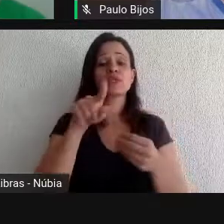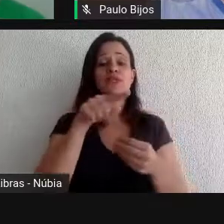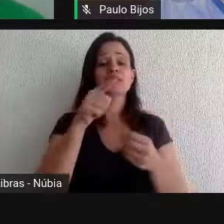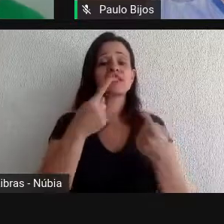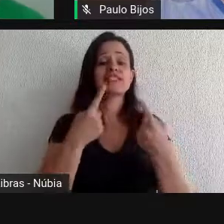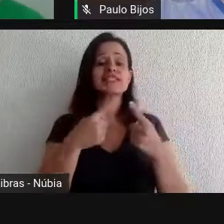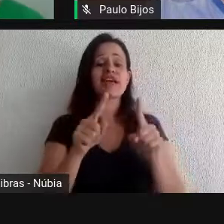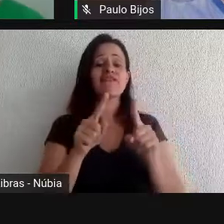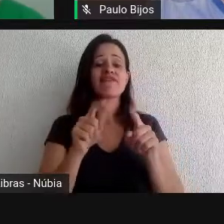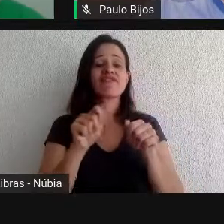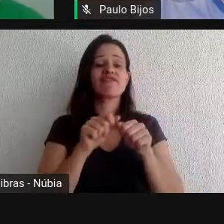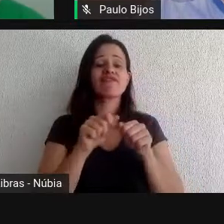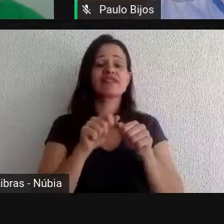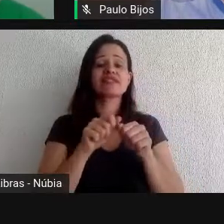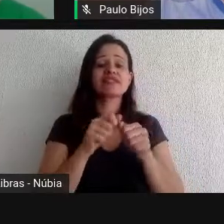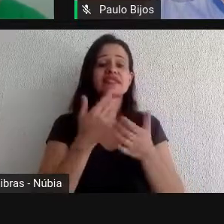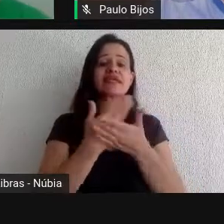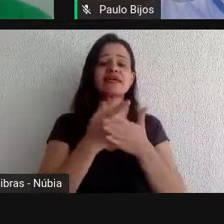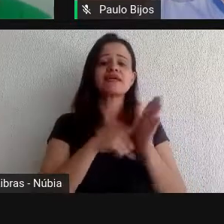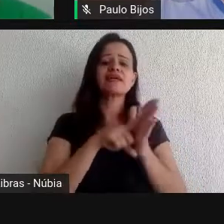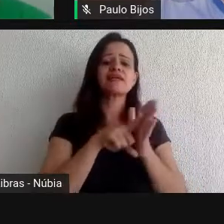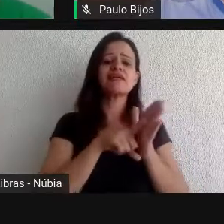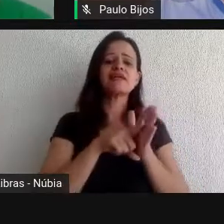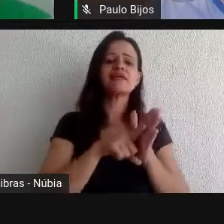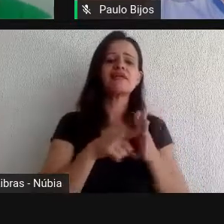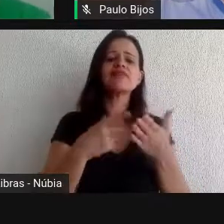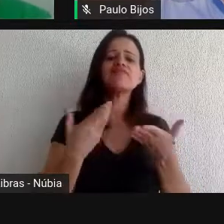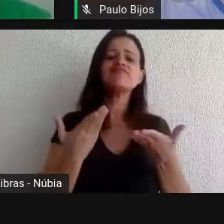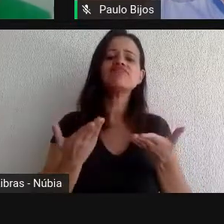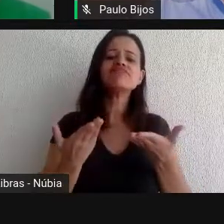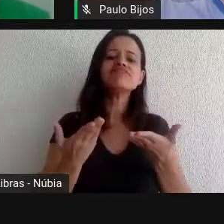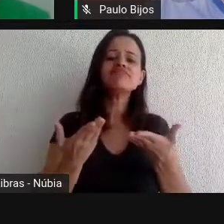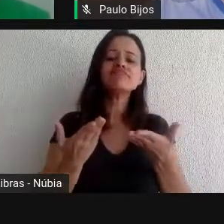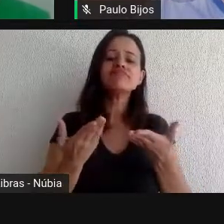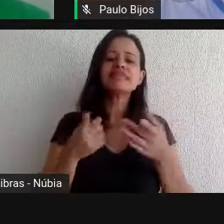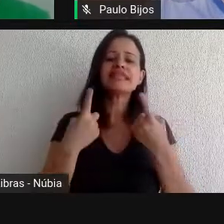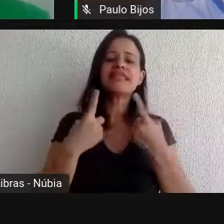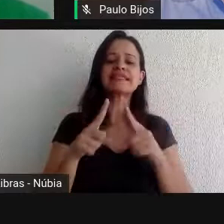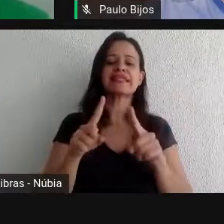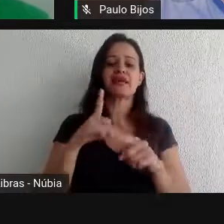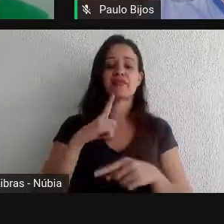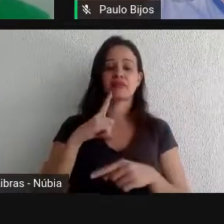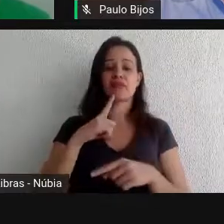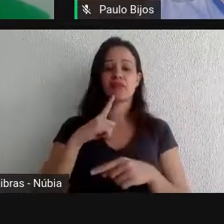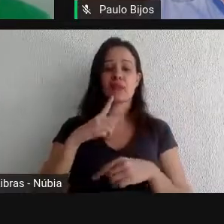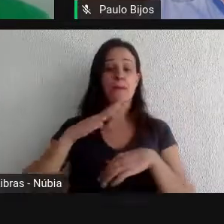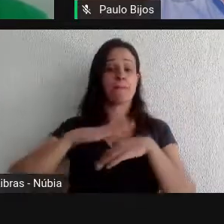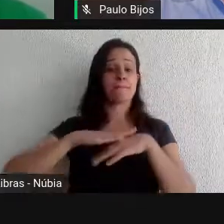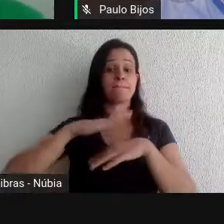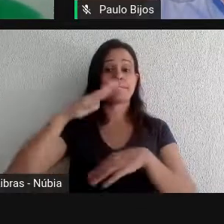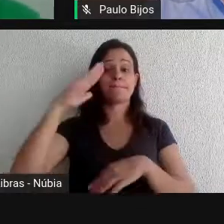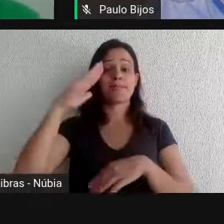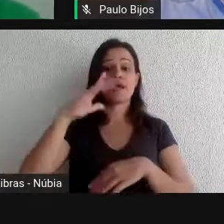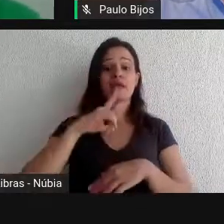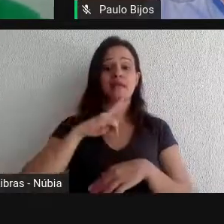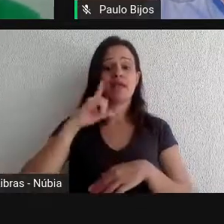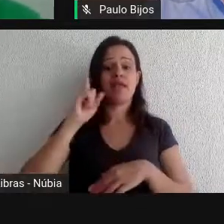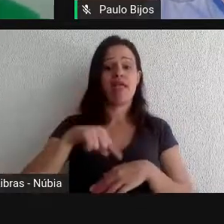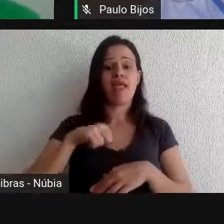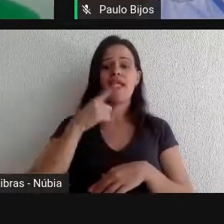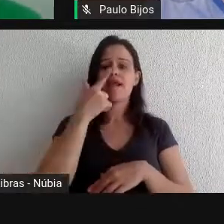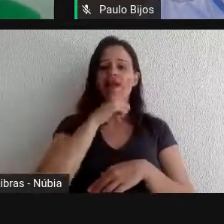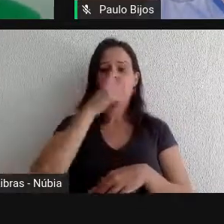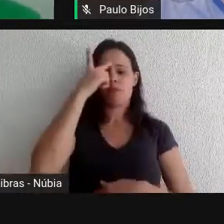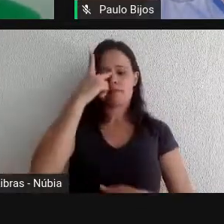fazer a pesquisa, né? É assim mesmo, gente. O maior ganho é o ganho pessoal, isso não temos